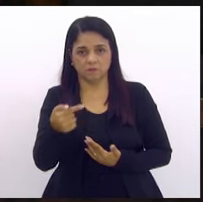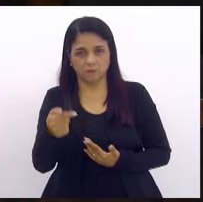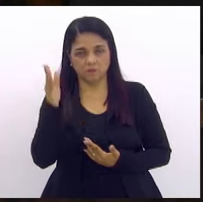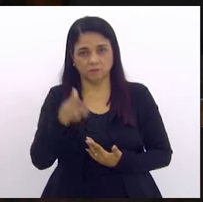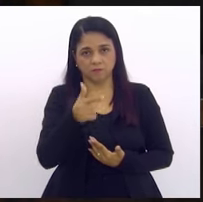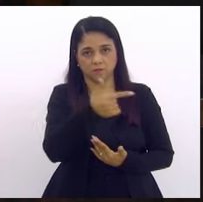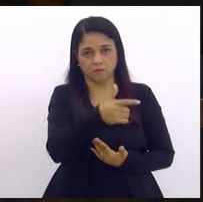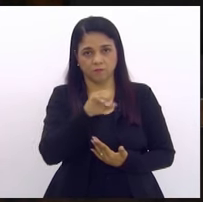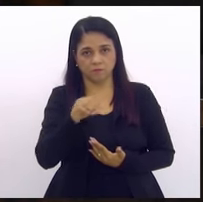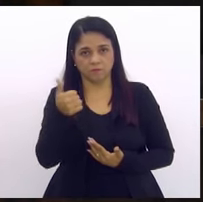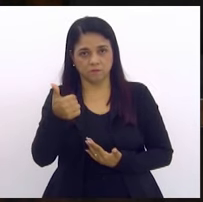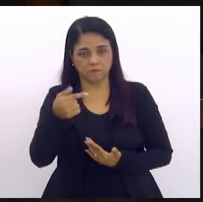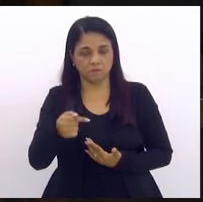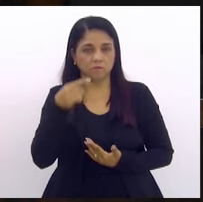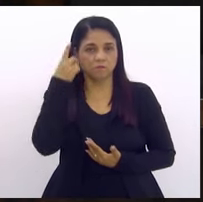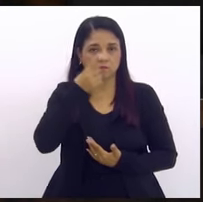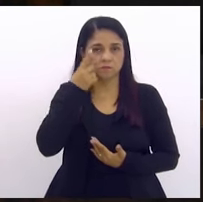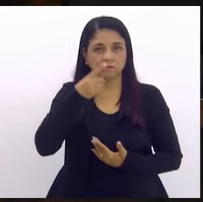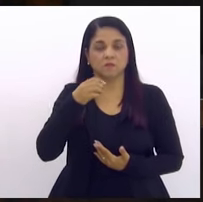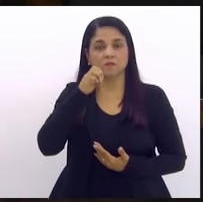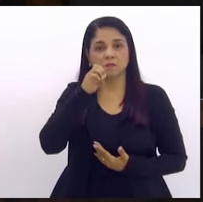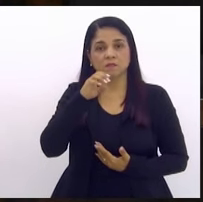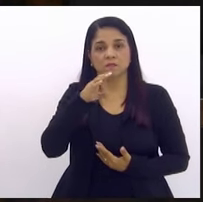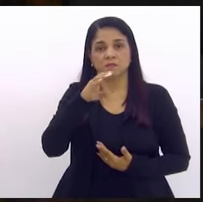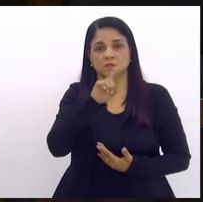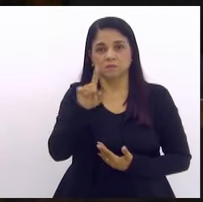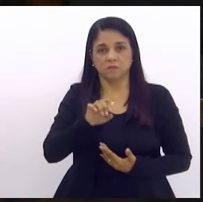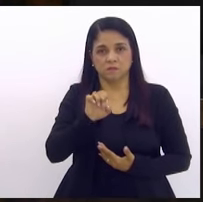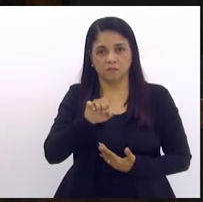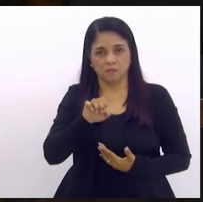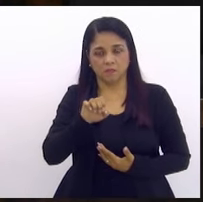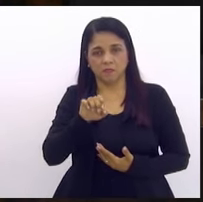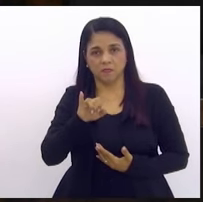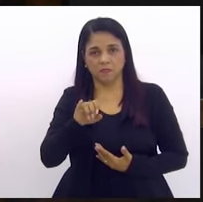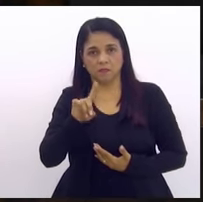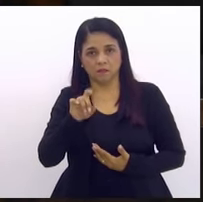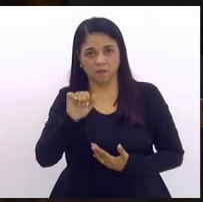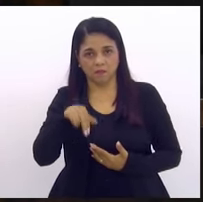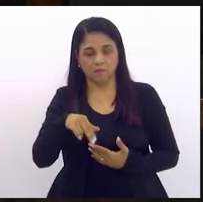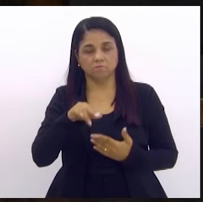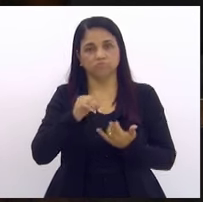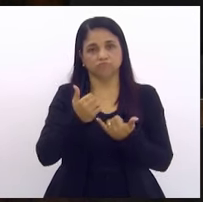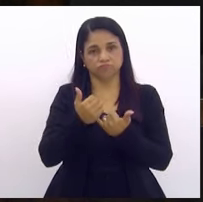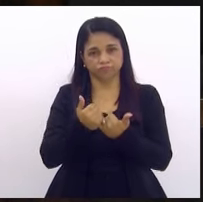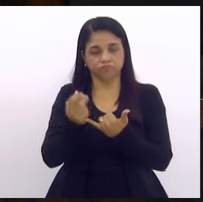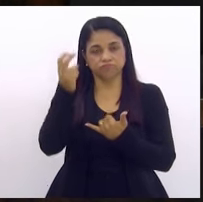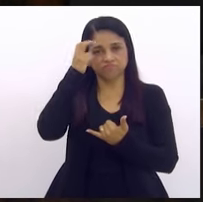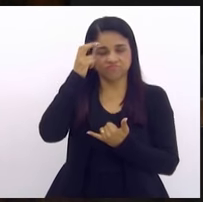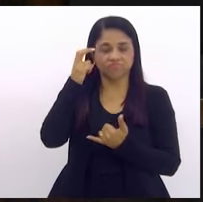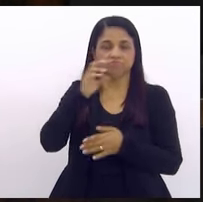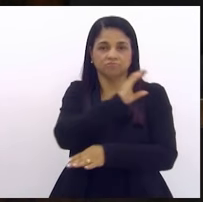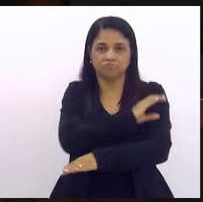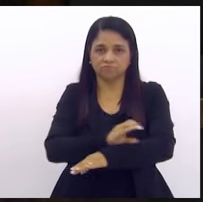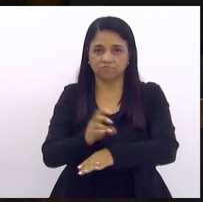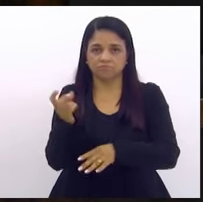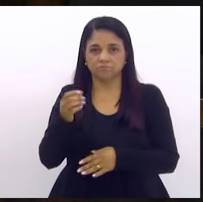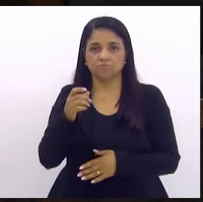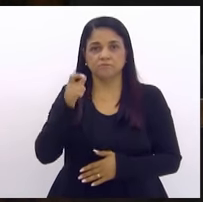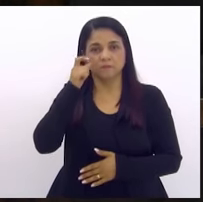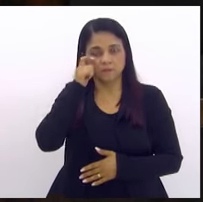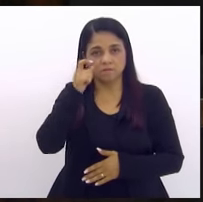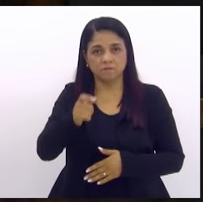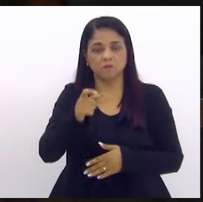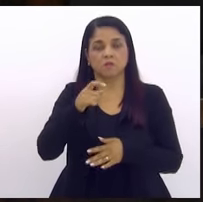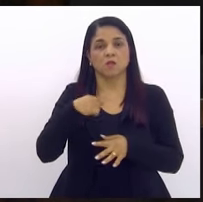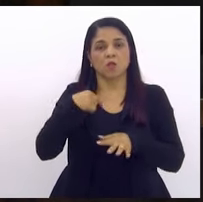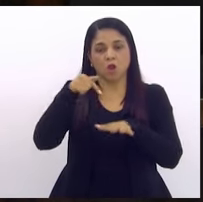3527/2017, de autoria da deputada Zeidan, que dispõe sobre o tombamento por interesse histórico e cultural do Estado do Rio de Janeiro do quilombo Conceição